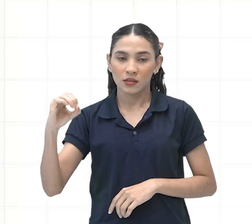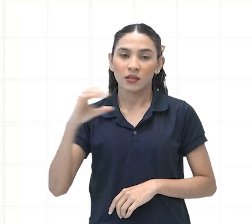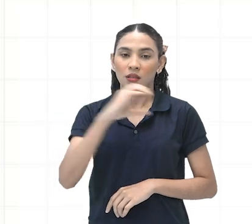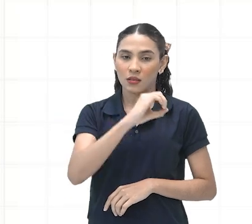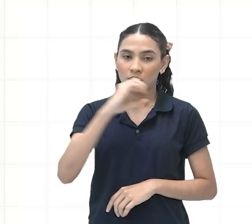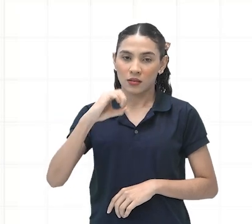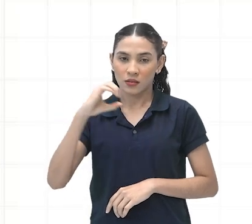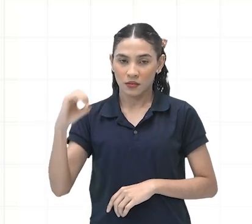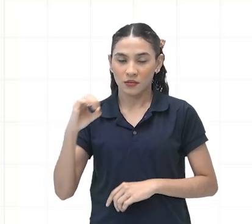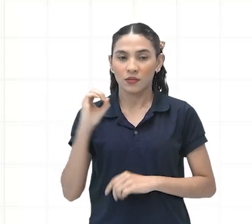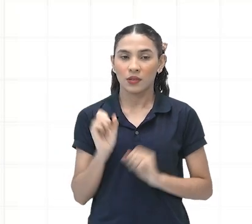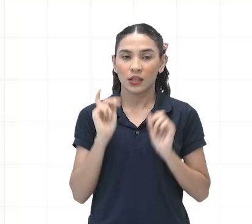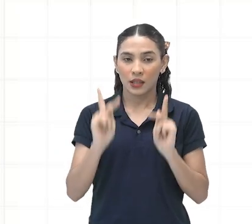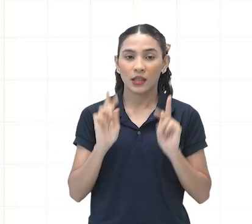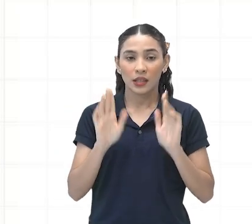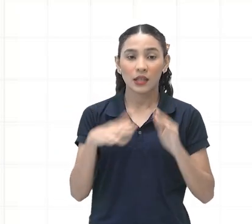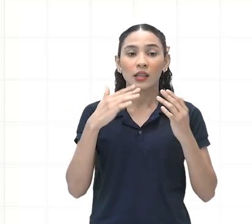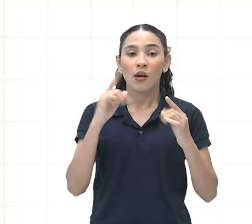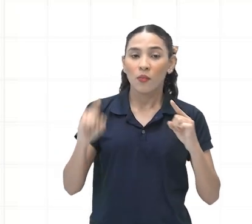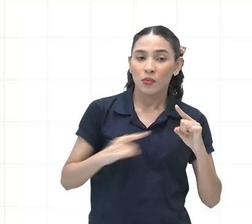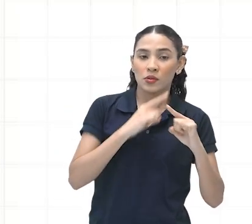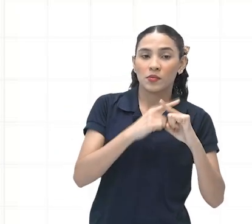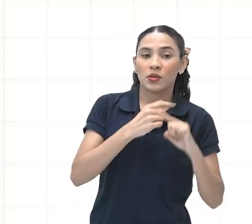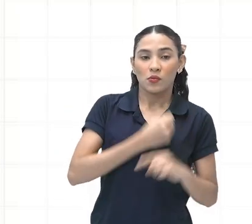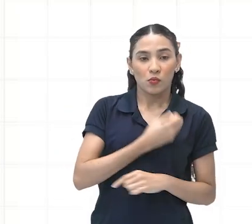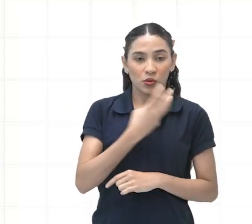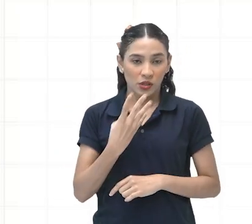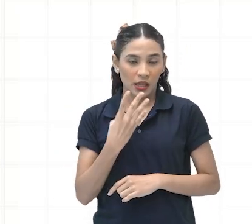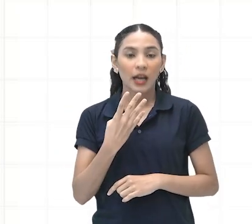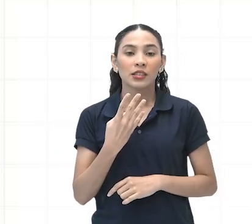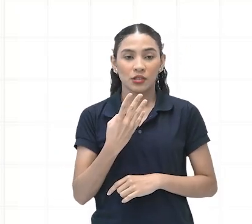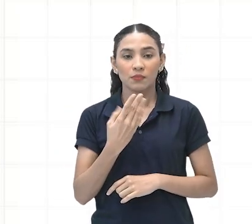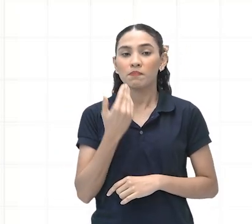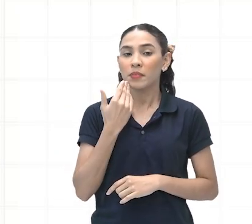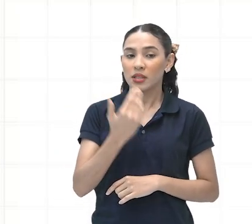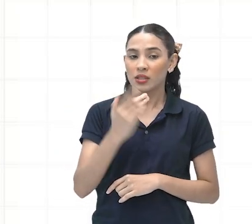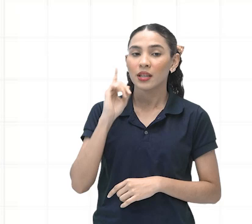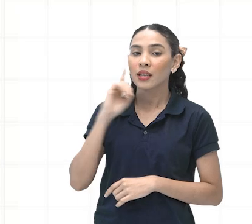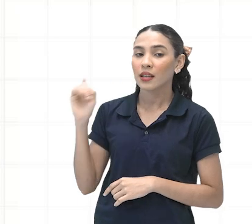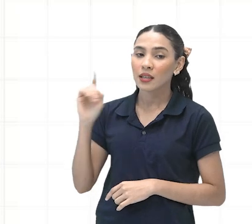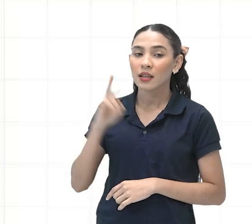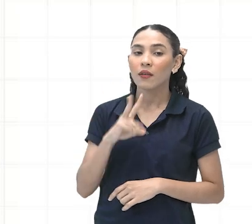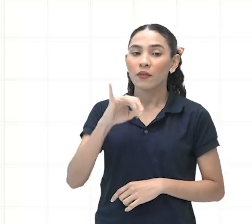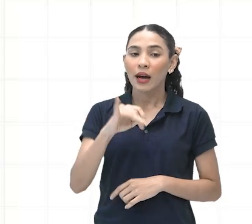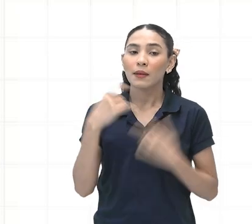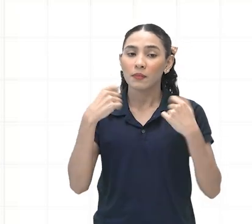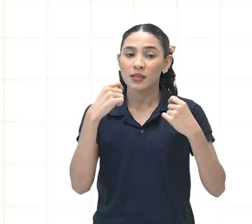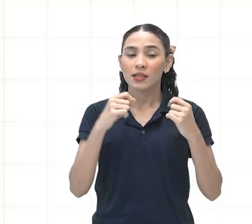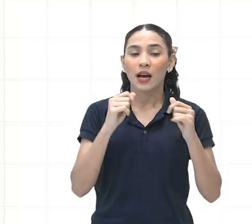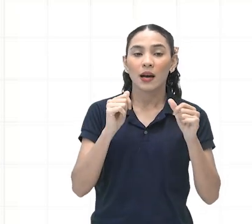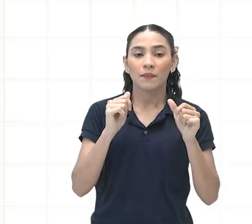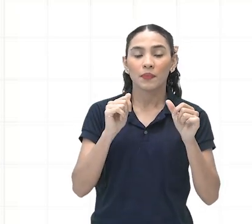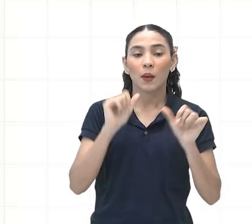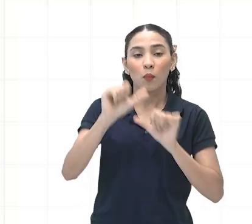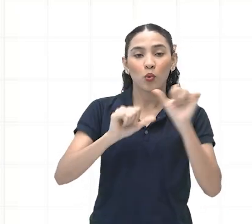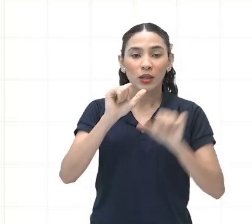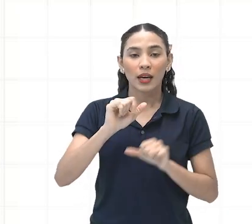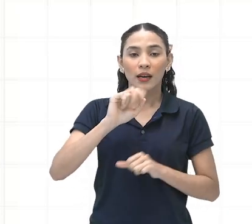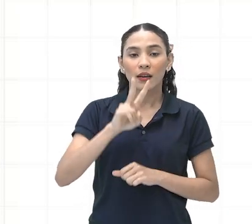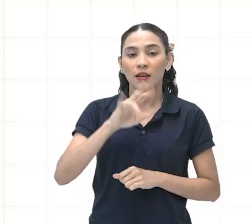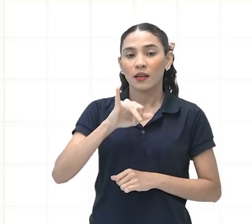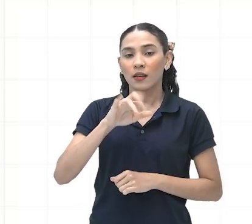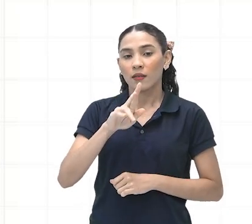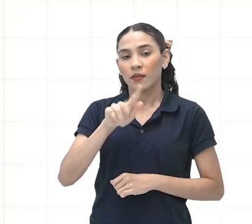bem? E aí, quando eu multiplico com um número com a quantidade de zeros dessa, eu vou andar com a vírgula aumentando esse